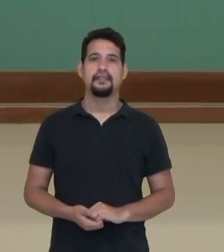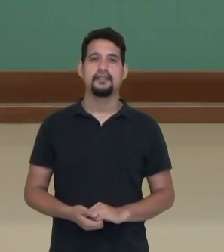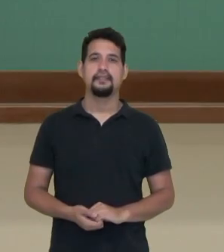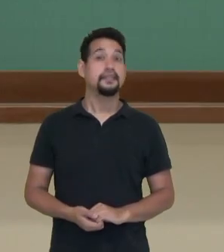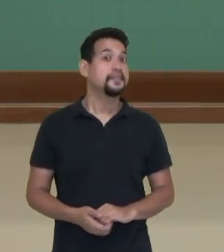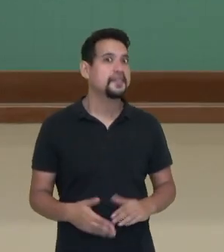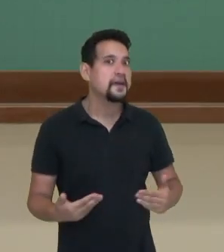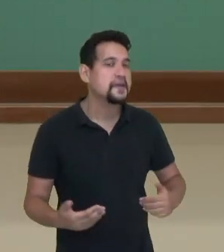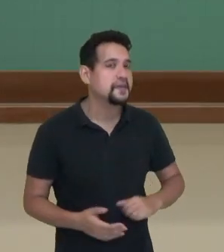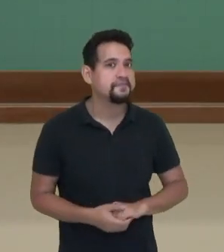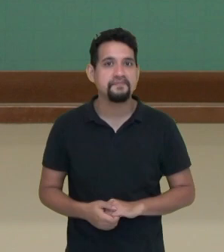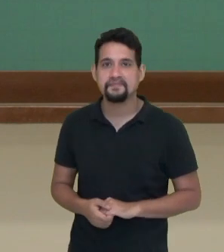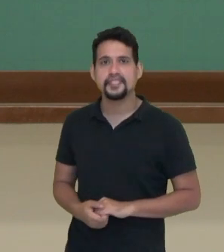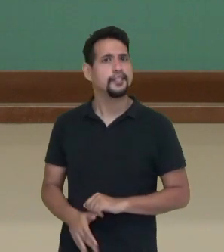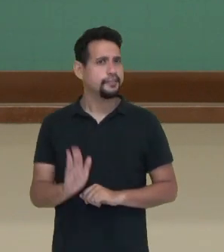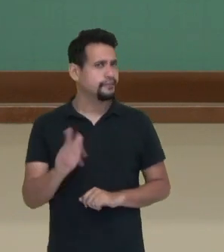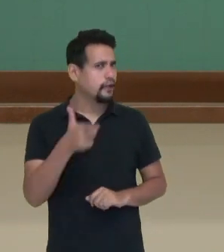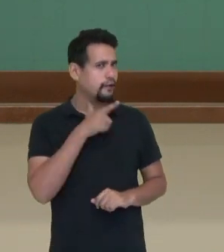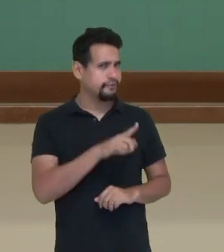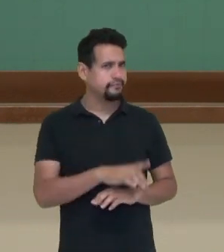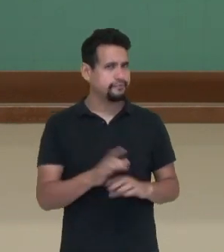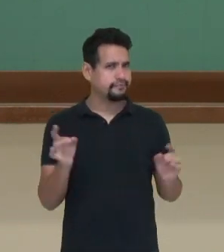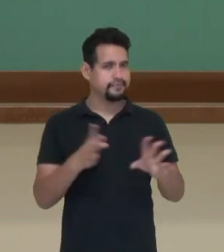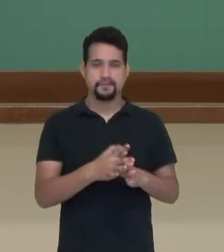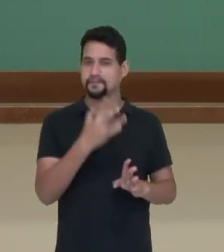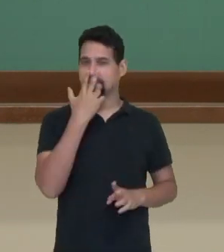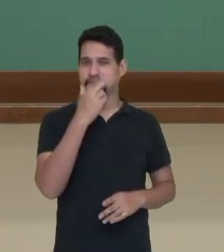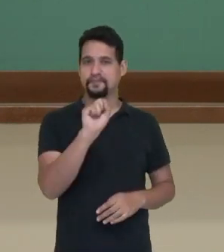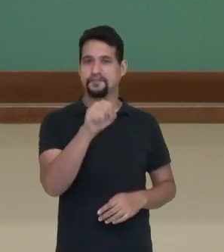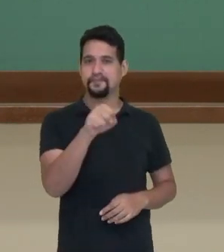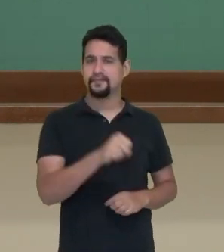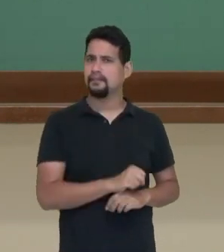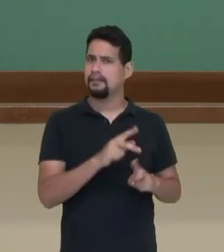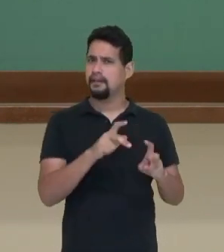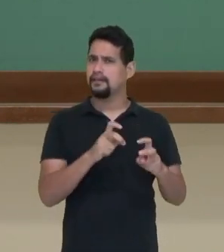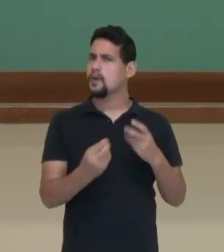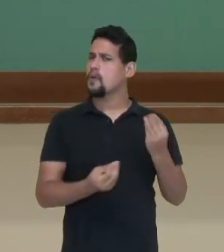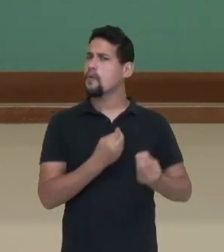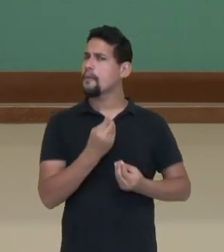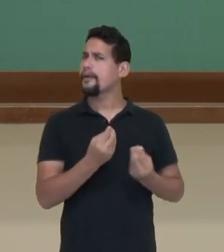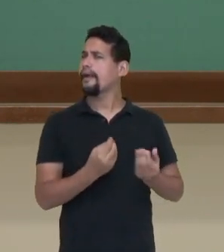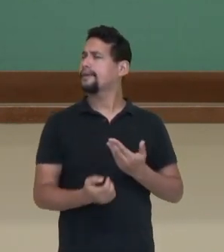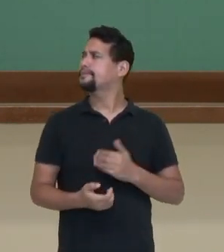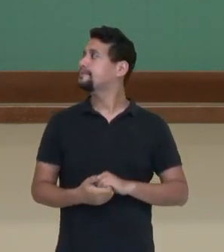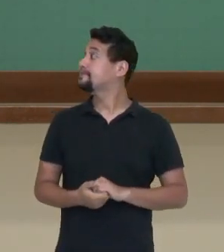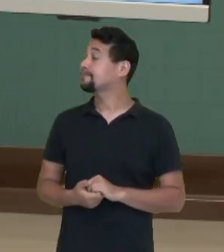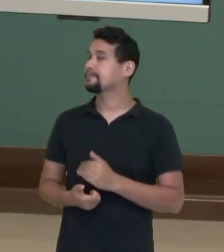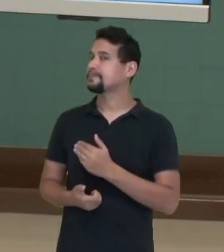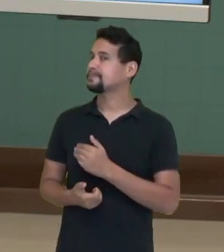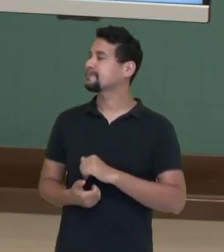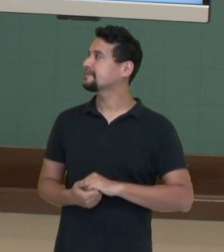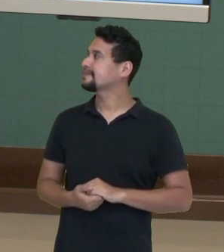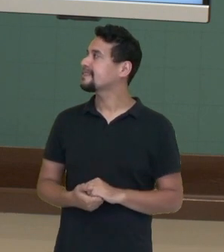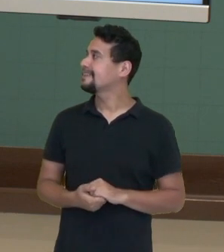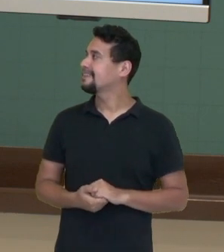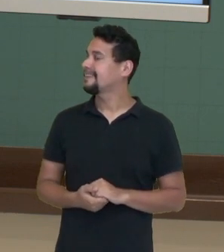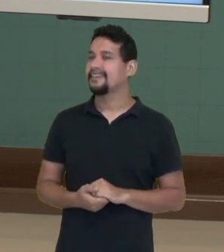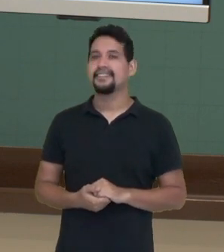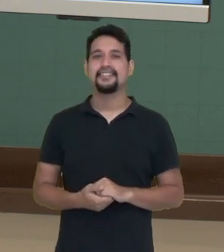E aí, pessoal, conseguiram? Acho que sim, né? Vamos ver como é que ficou esse negócio? Então, olha lá. Aqui, ó.